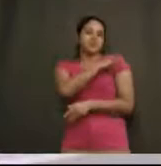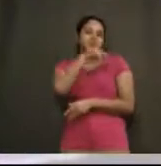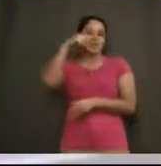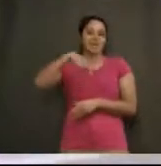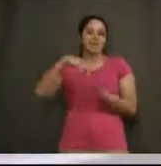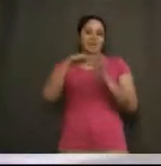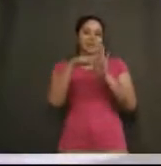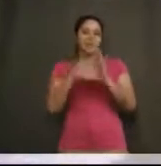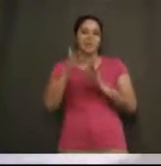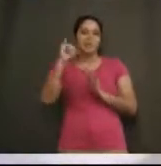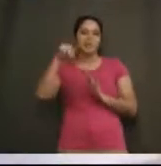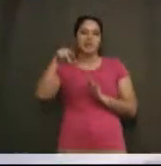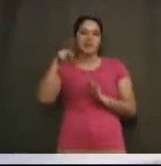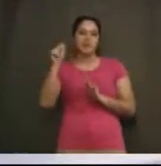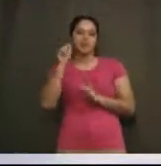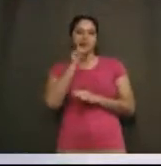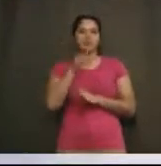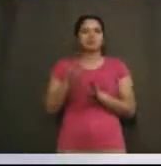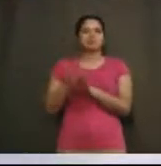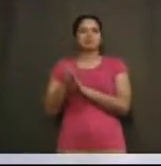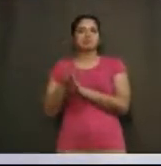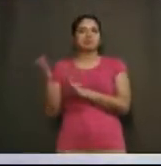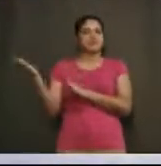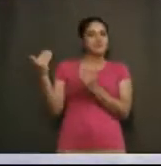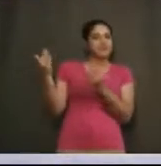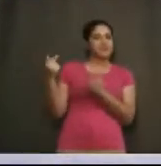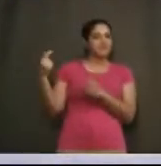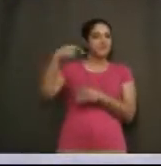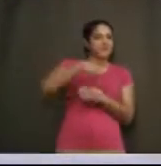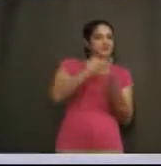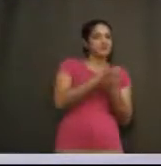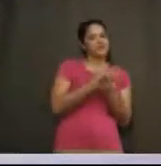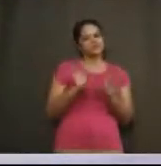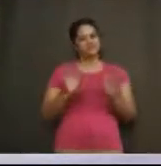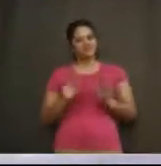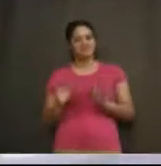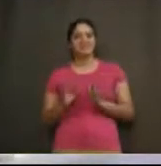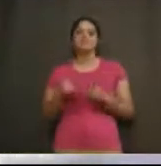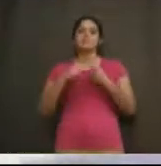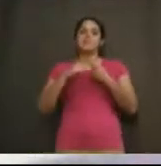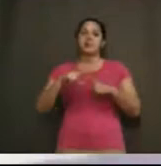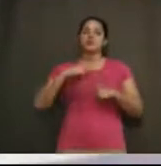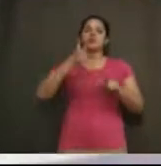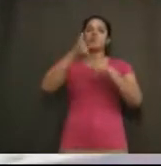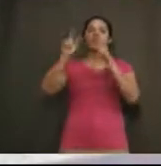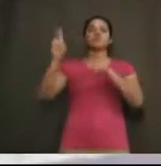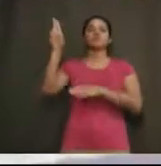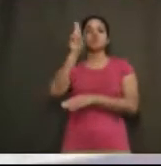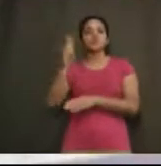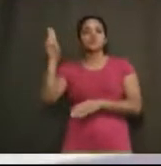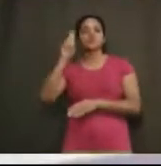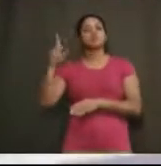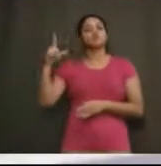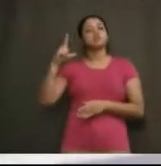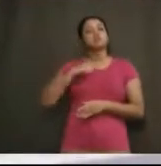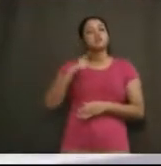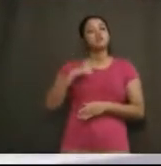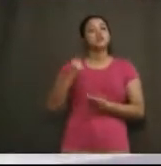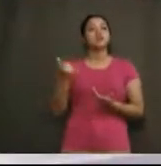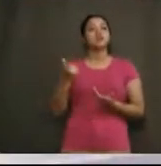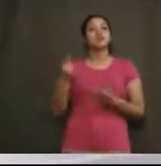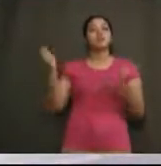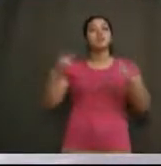específica do programa de verão do INPA. Diversas universidades oferecem programas de verão muito